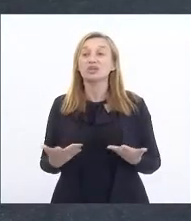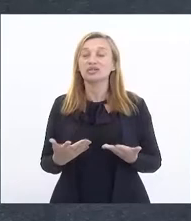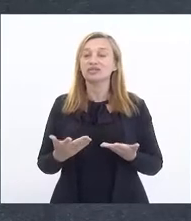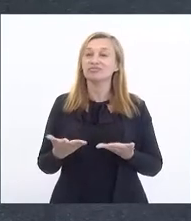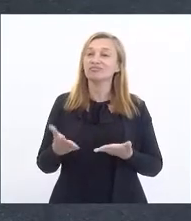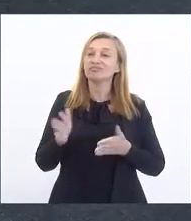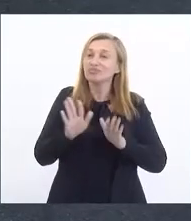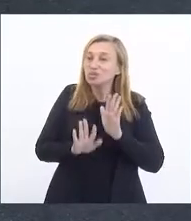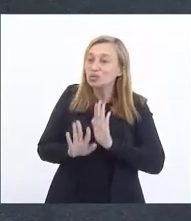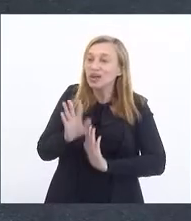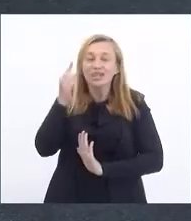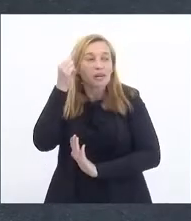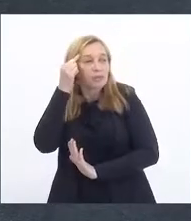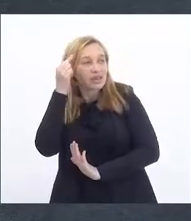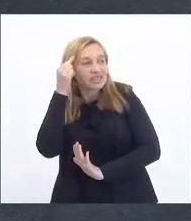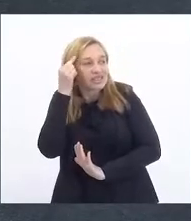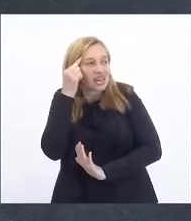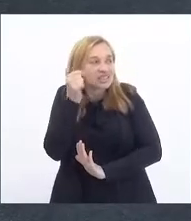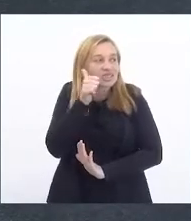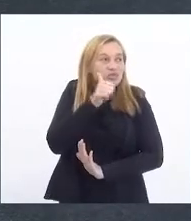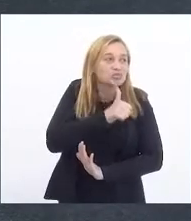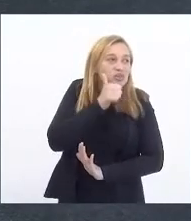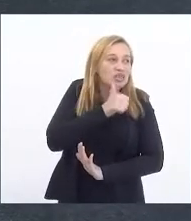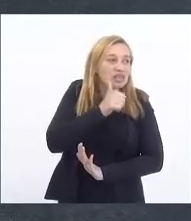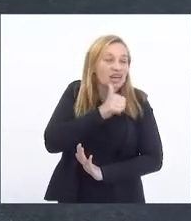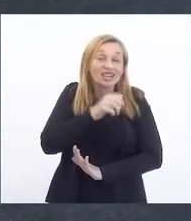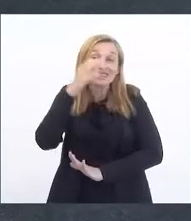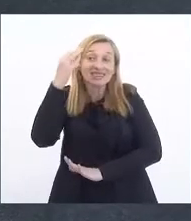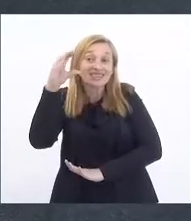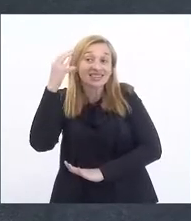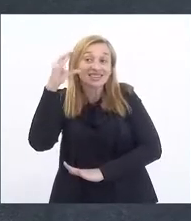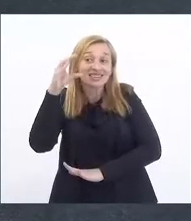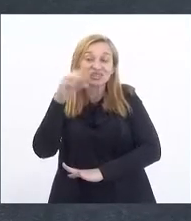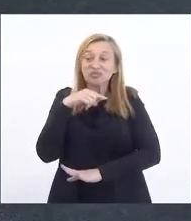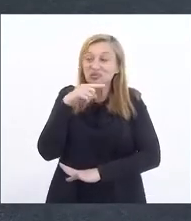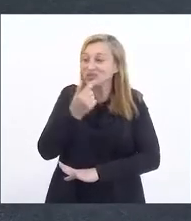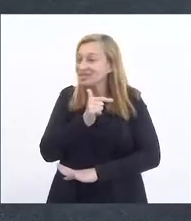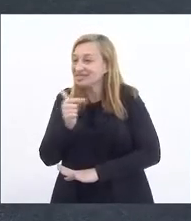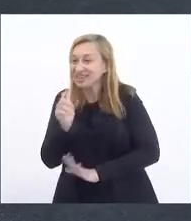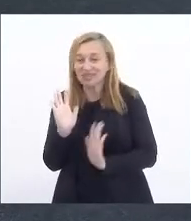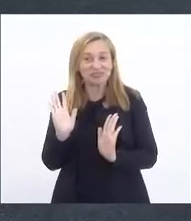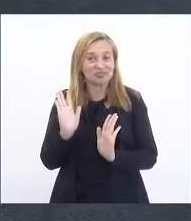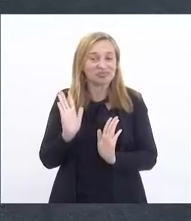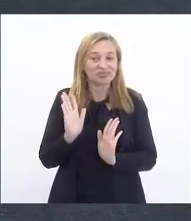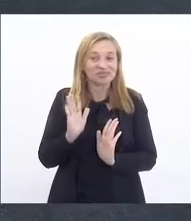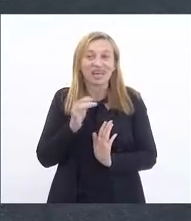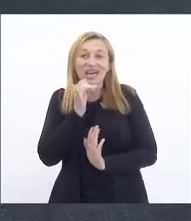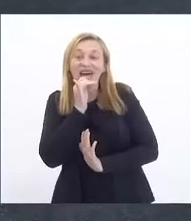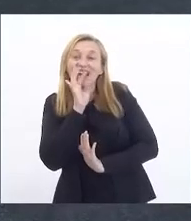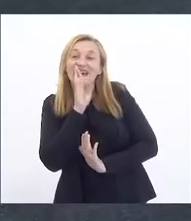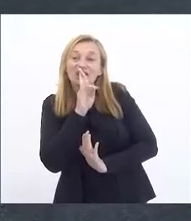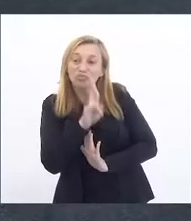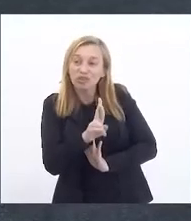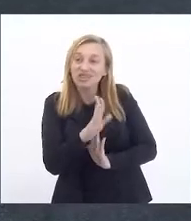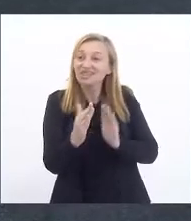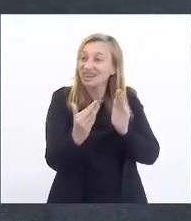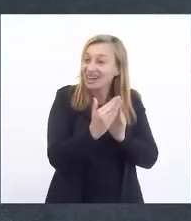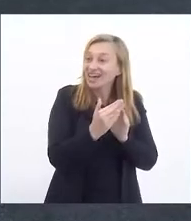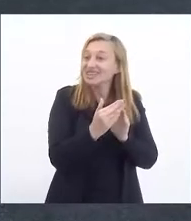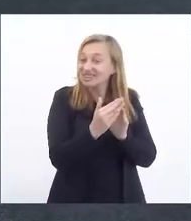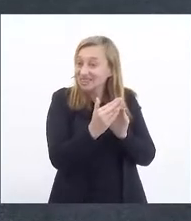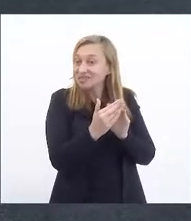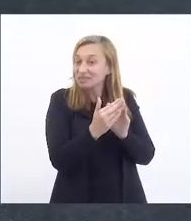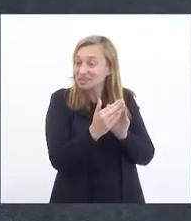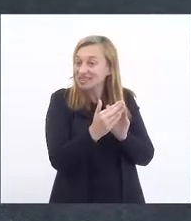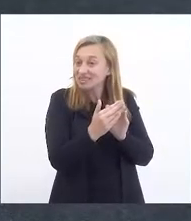esse cuidado de pensar nas mulheres na ciência sem dúvida sem dúvida o recado que essa Casa dá é que